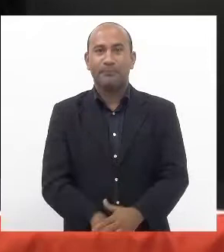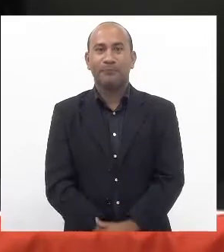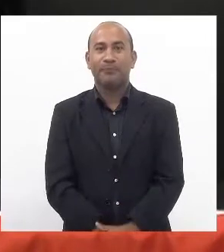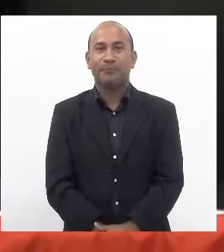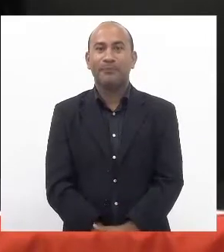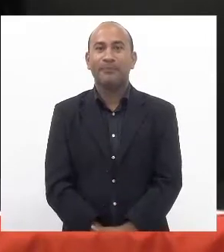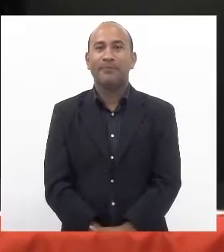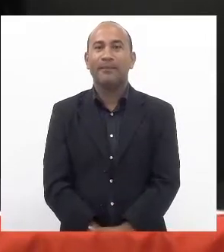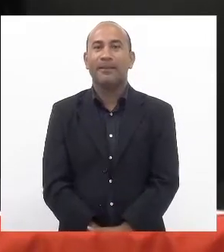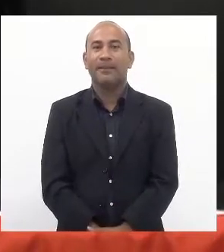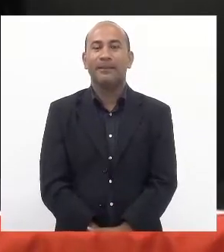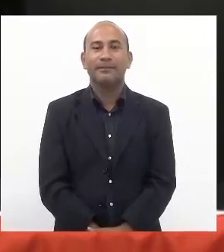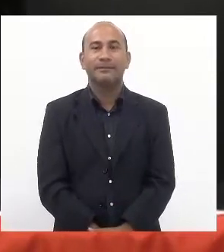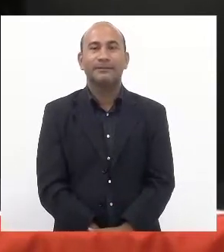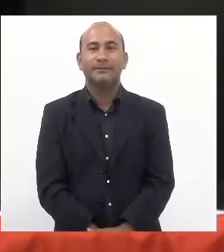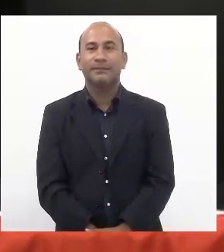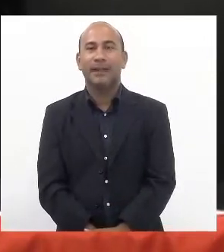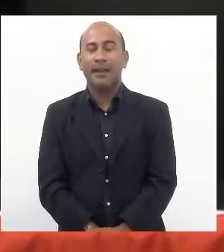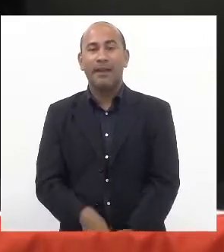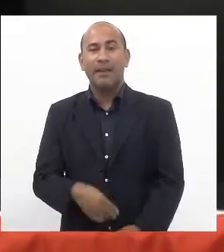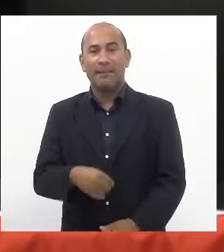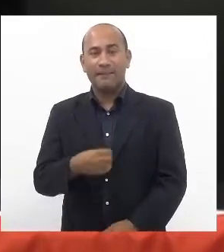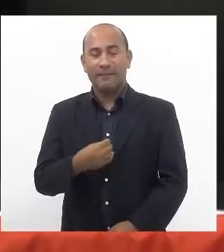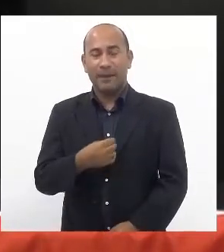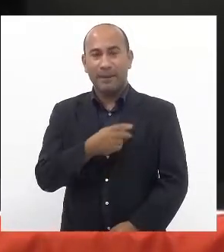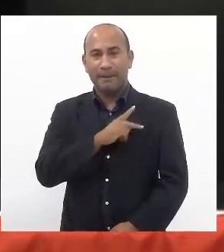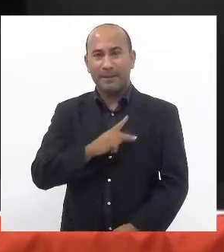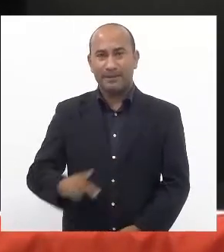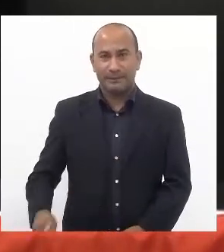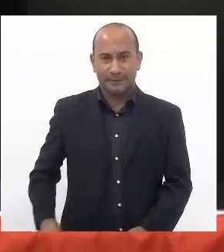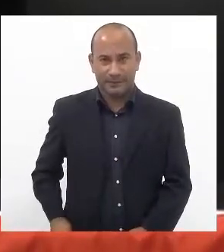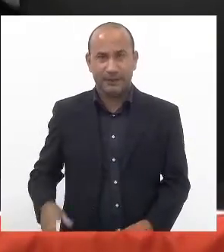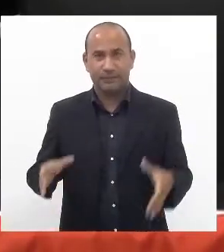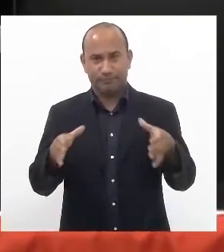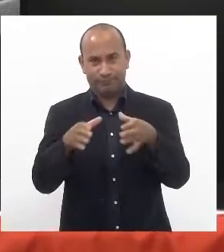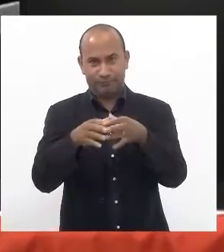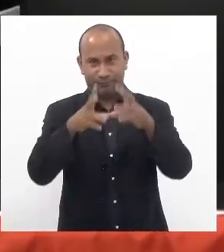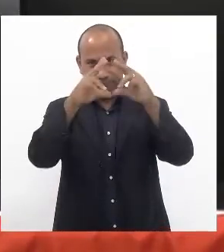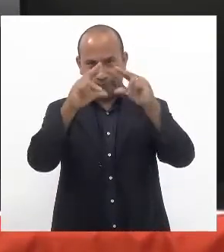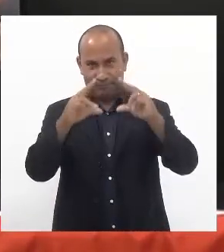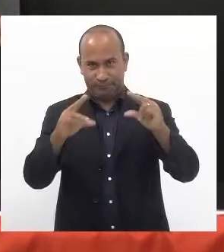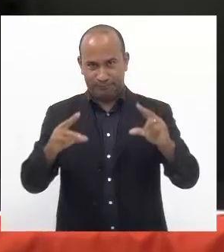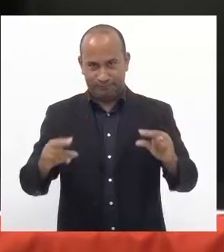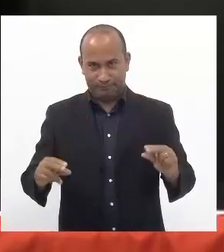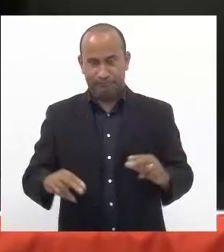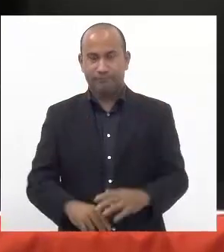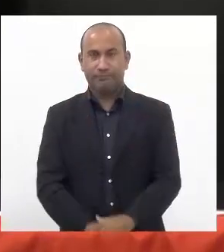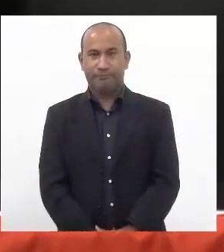do Dr. Nelson Mufarrege, presidente da Fundação Libanesa,